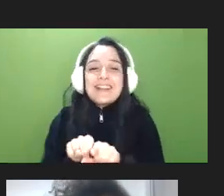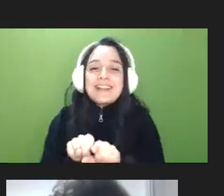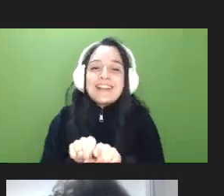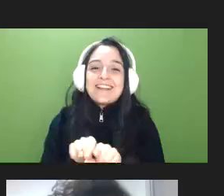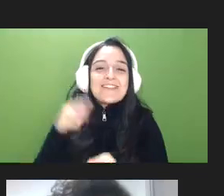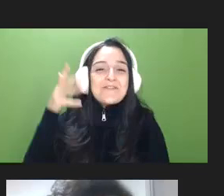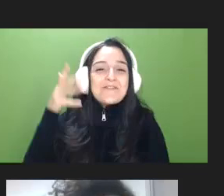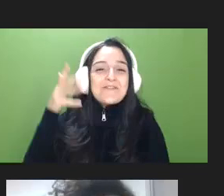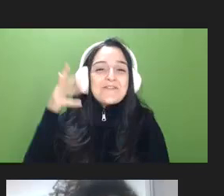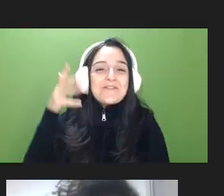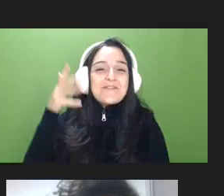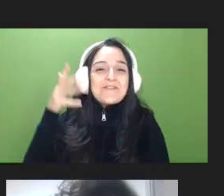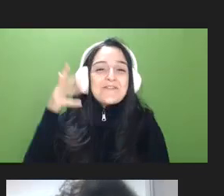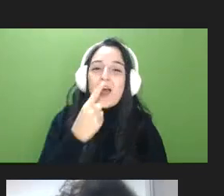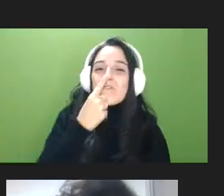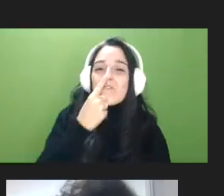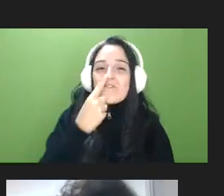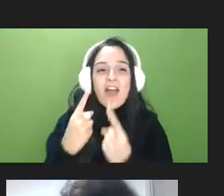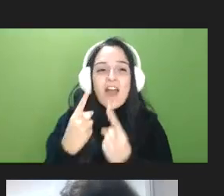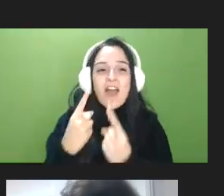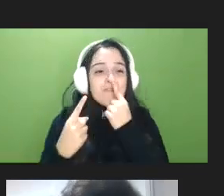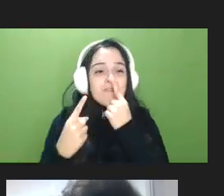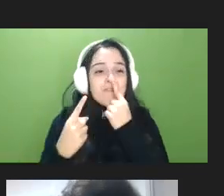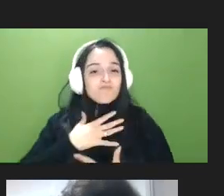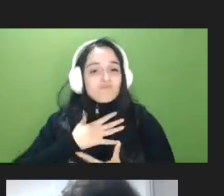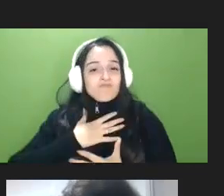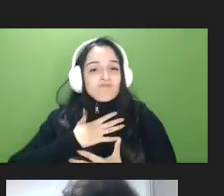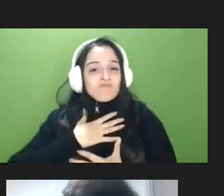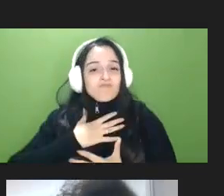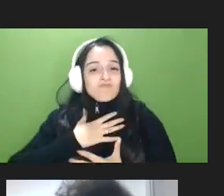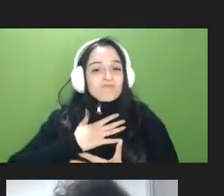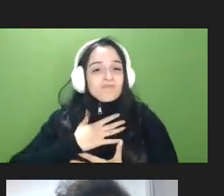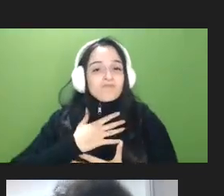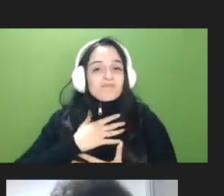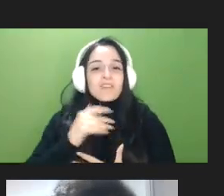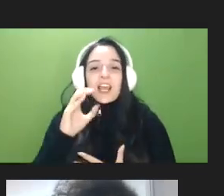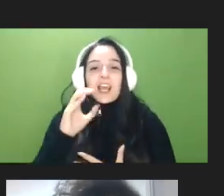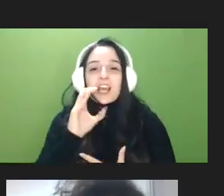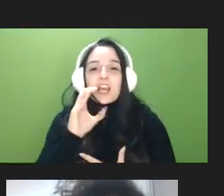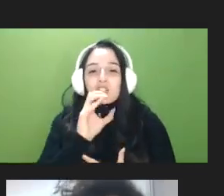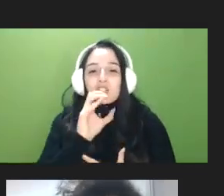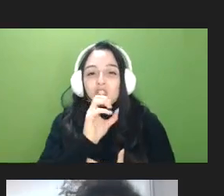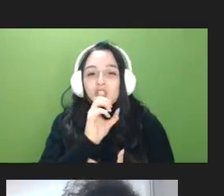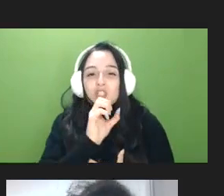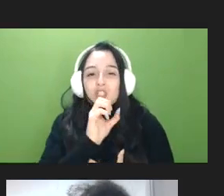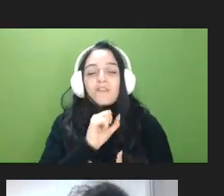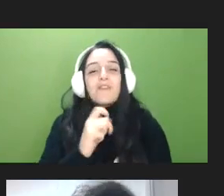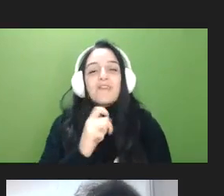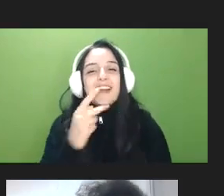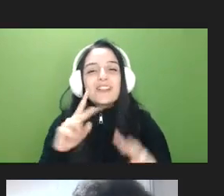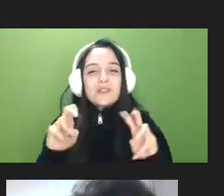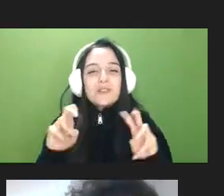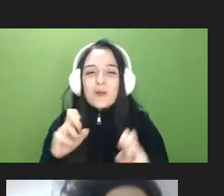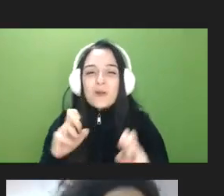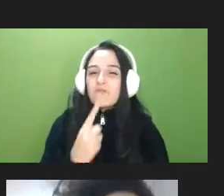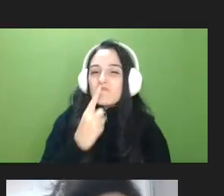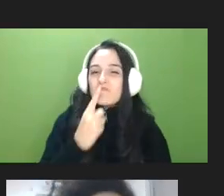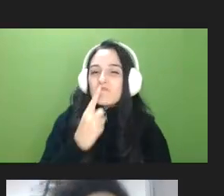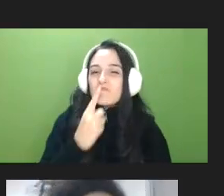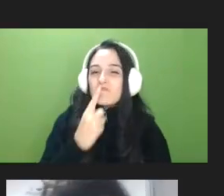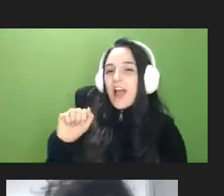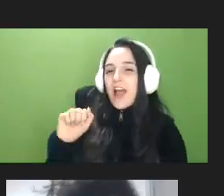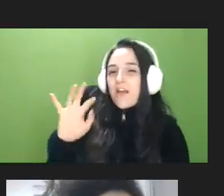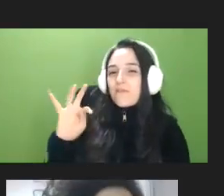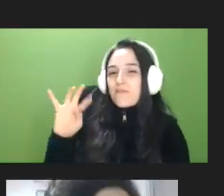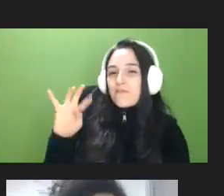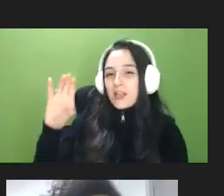A gente vai falar um pouco mais sobre os afetos alegres, né, ao longo da apresentação, porque isso tem a